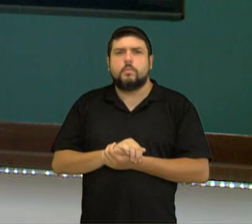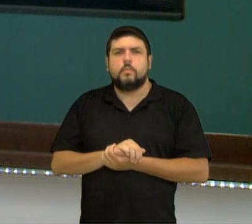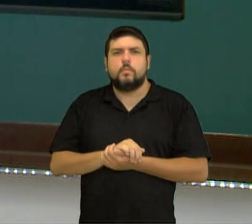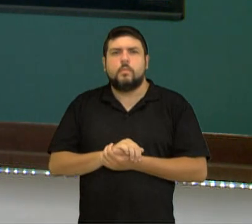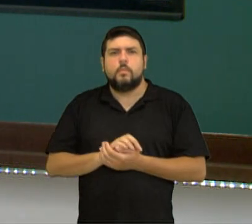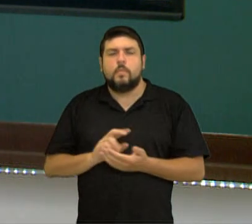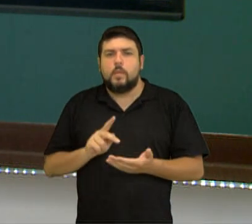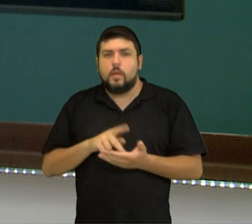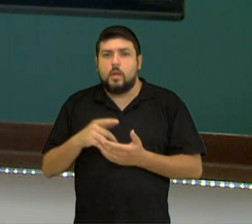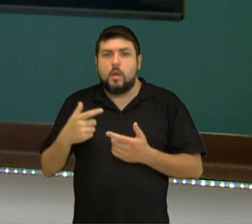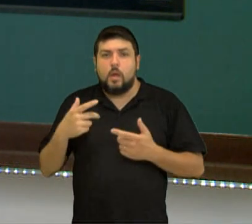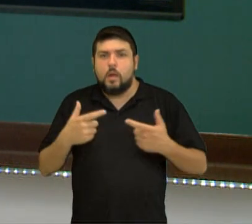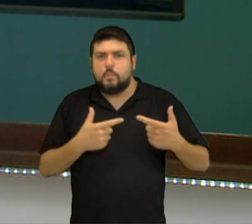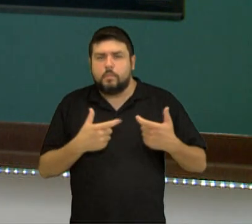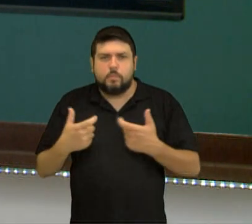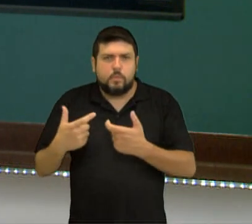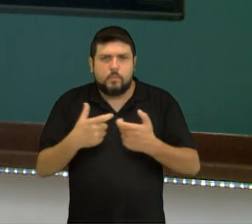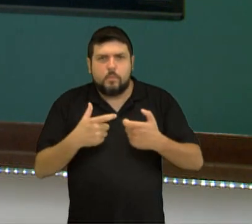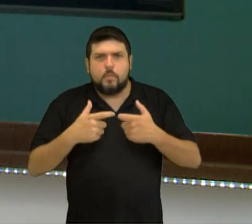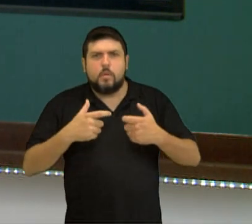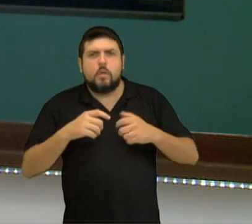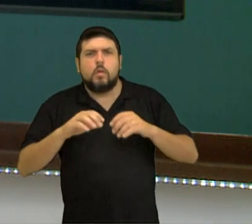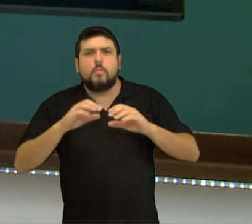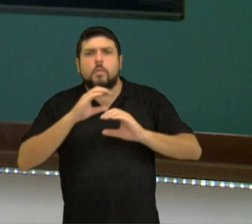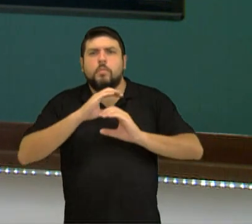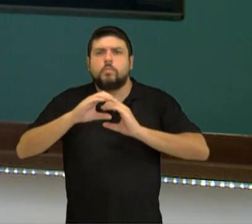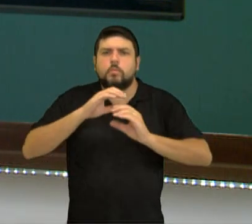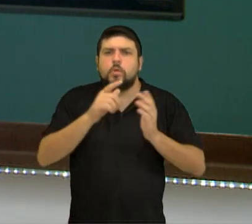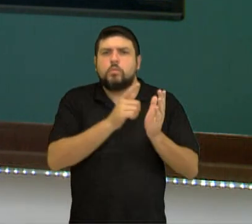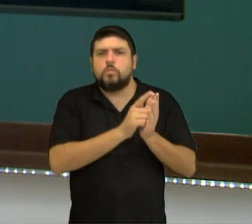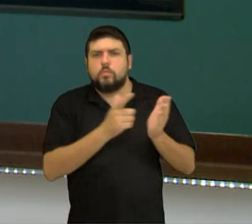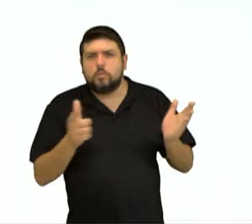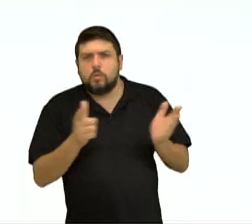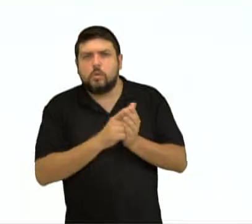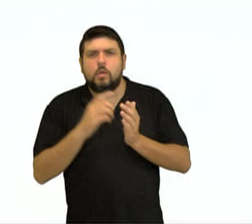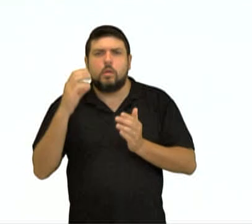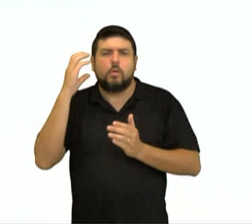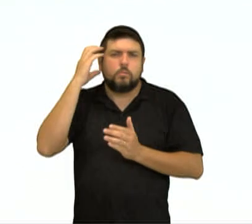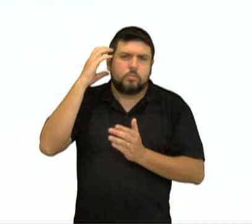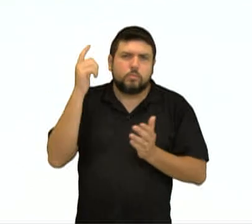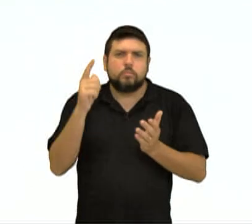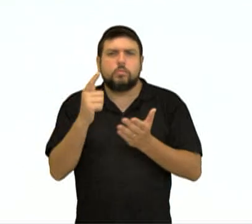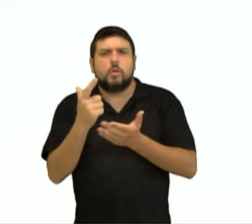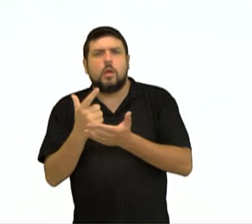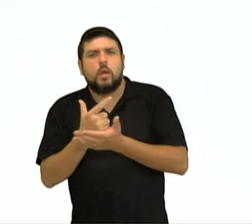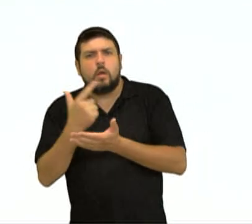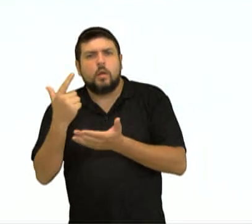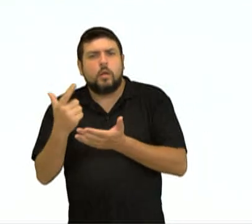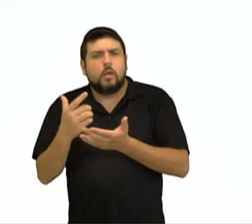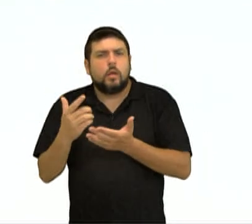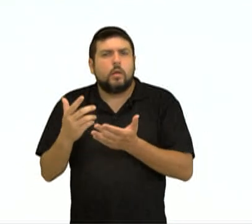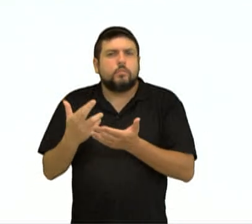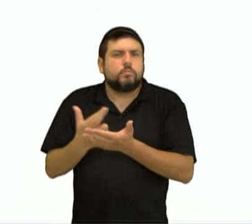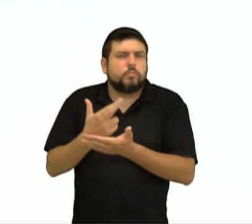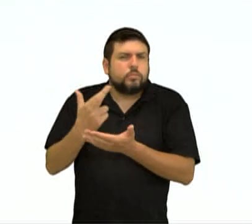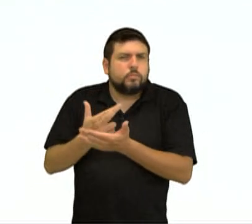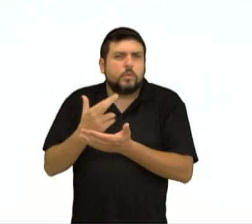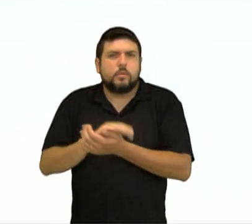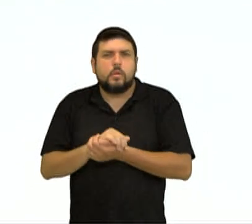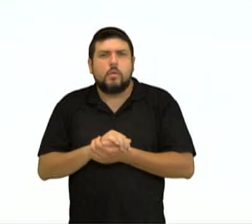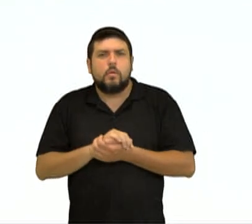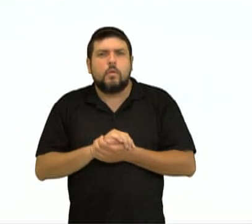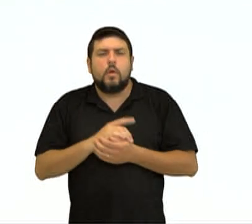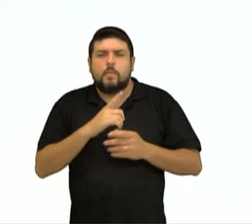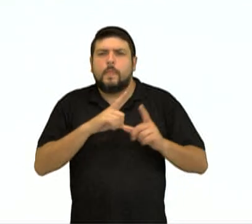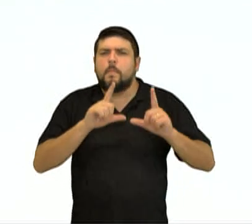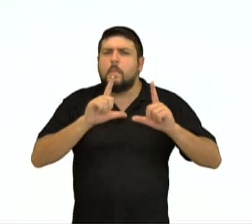desta guerra, grande movimentação dos meios de comunicação, jornais, revistas, rádio. Então, e aqui você tem alguns desses cartazes da